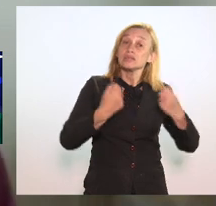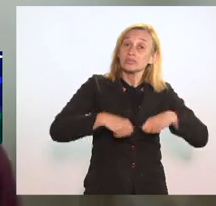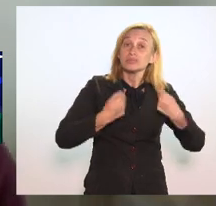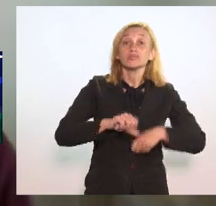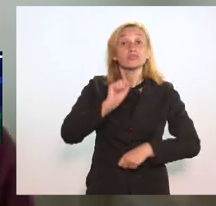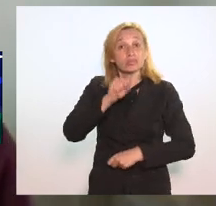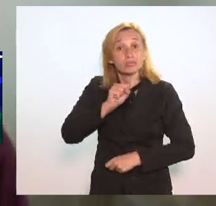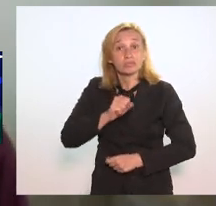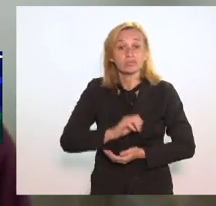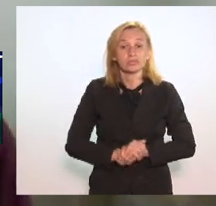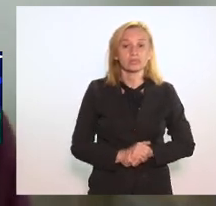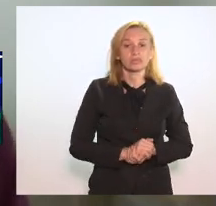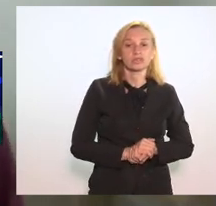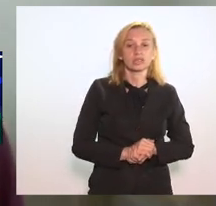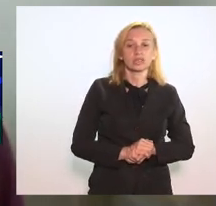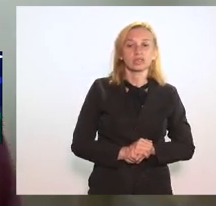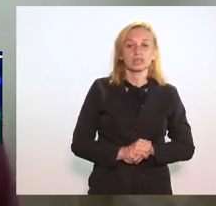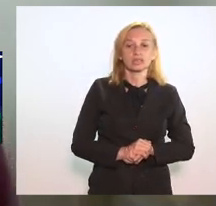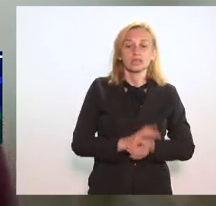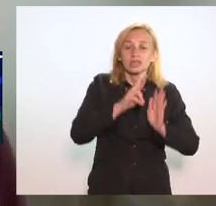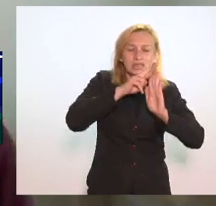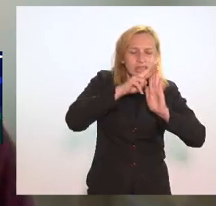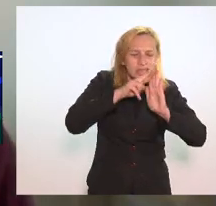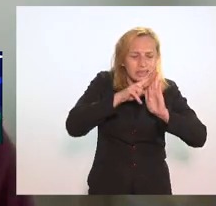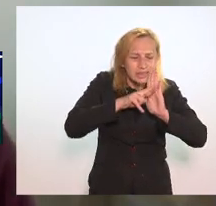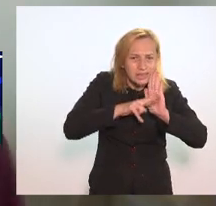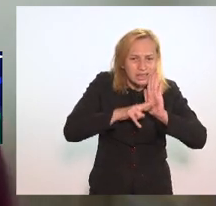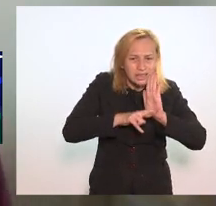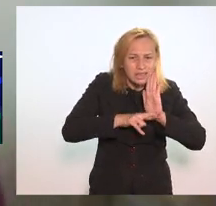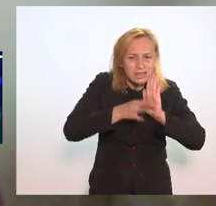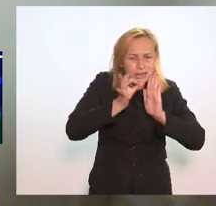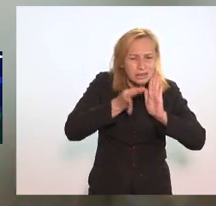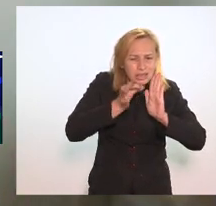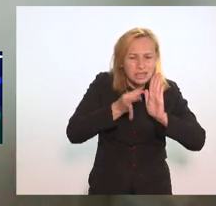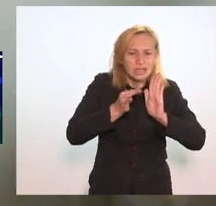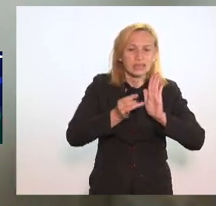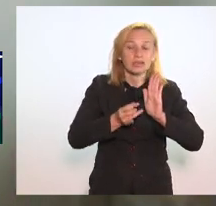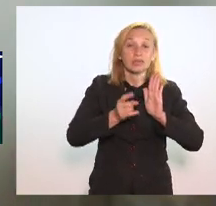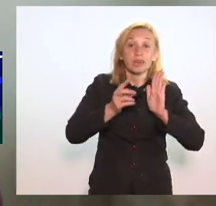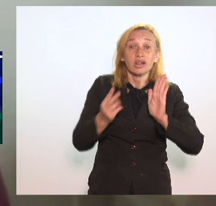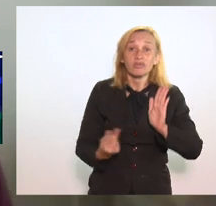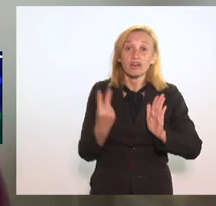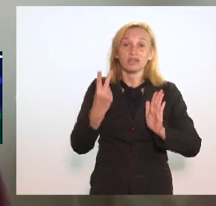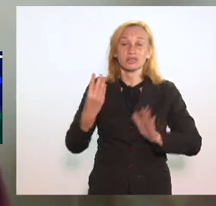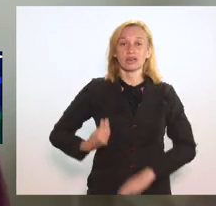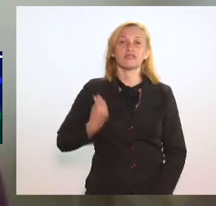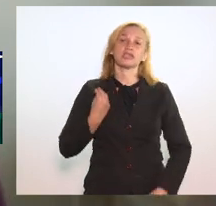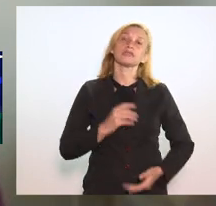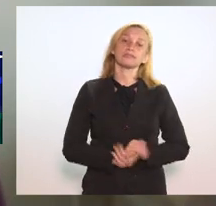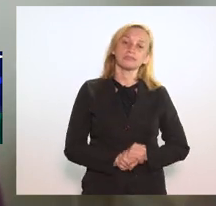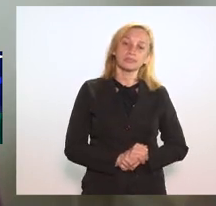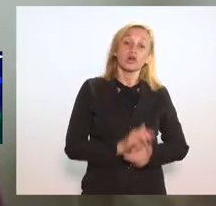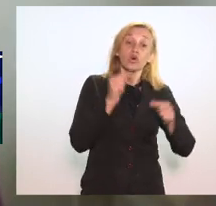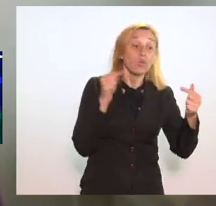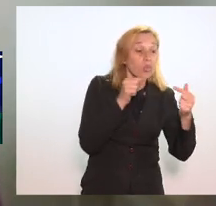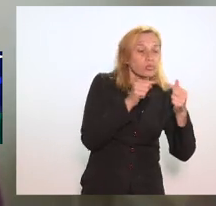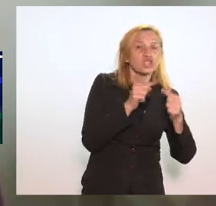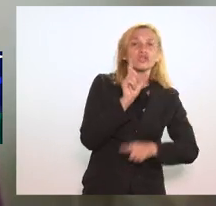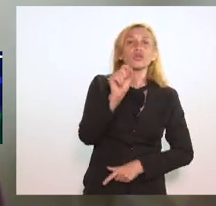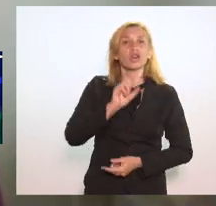necessárias medidas respectivas para preservação da vida o